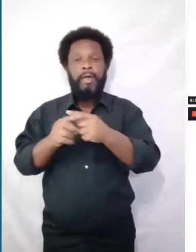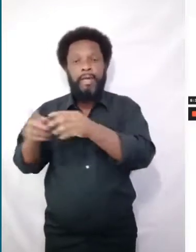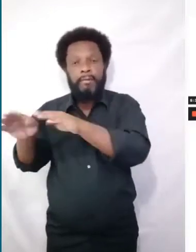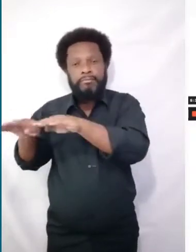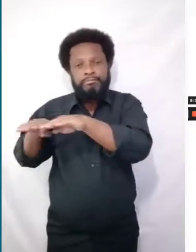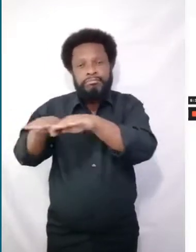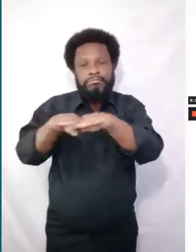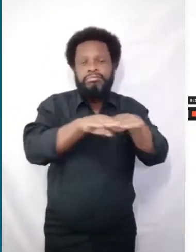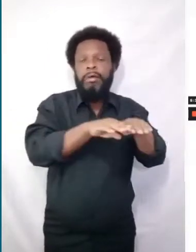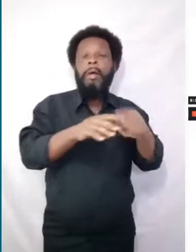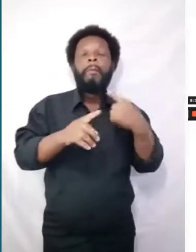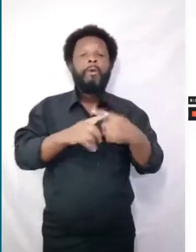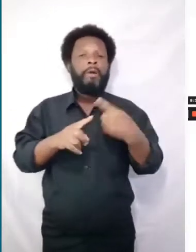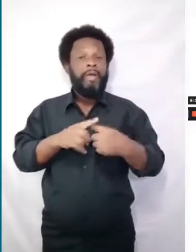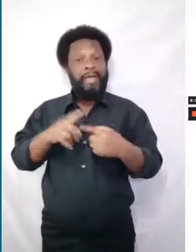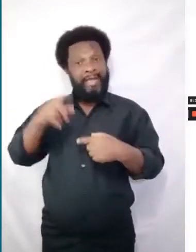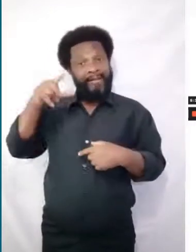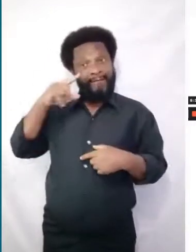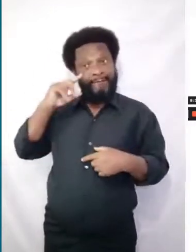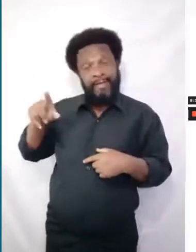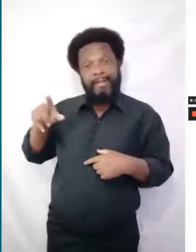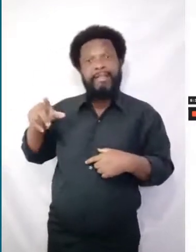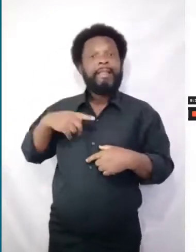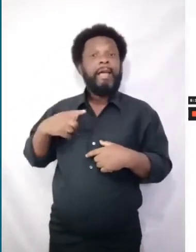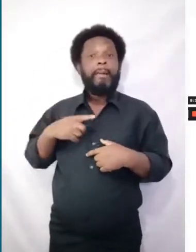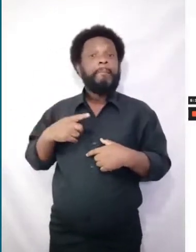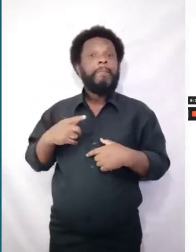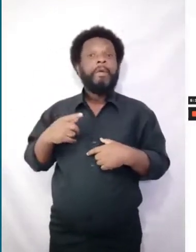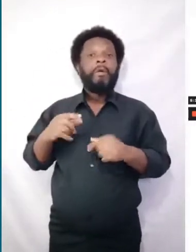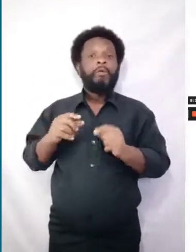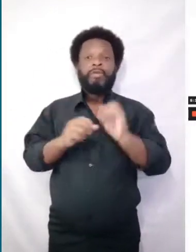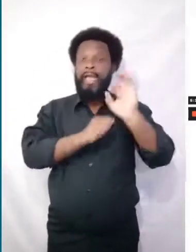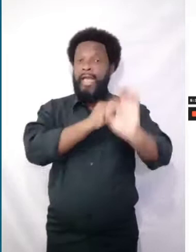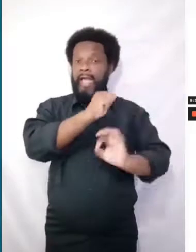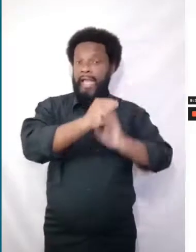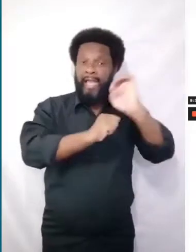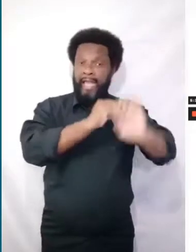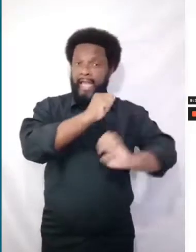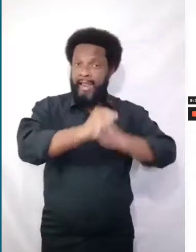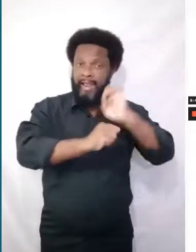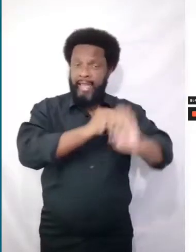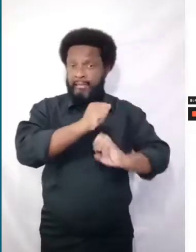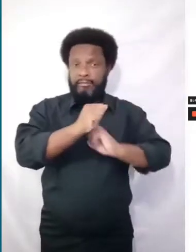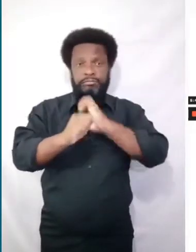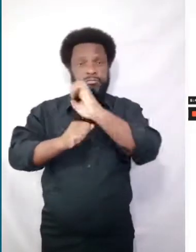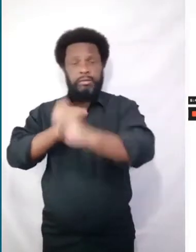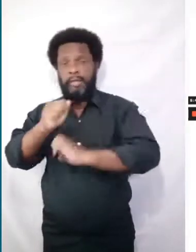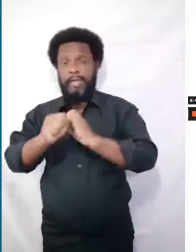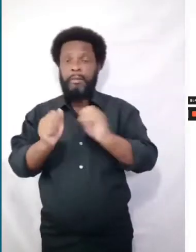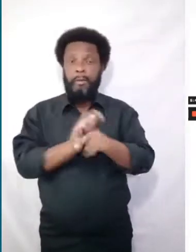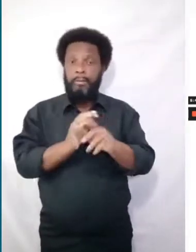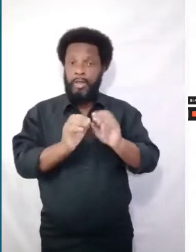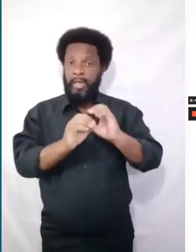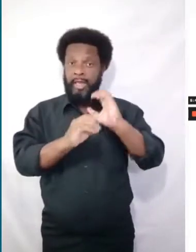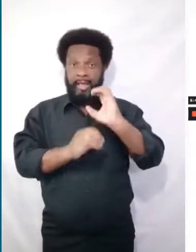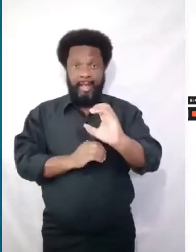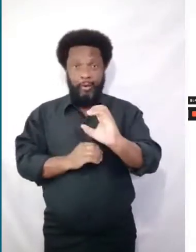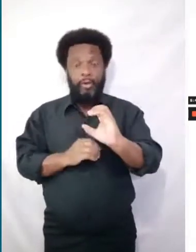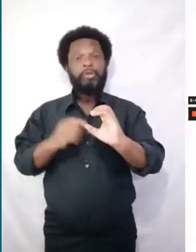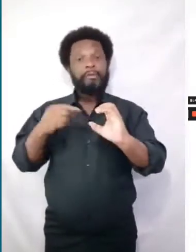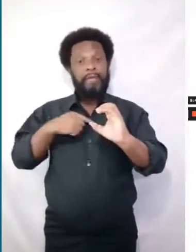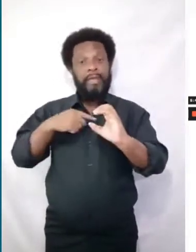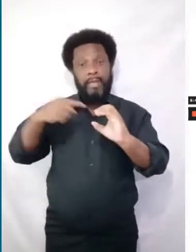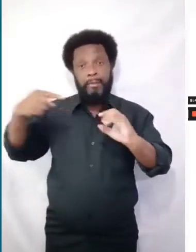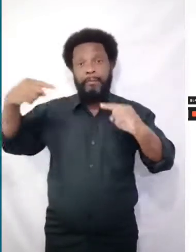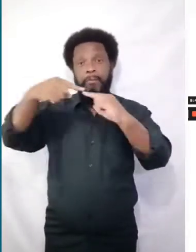Por quê? E aí vale a gente ressaltar algumas coisas. Porque nesse caso, percebam que todos os elétrons do carbono, da camada